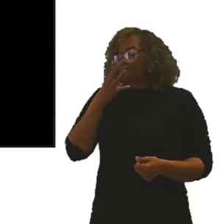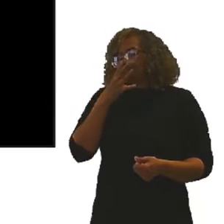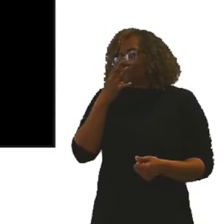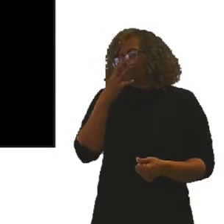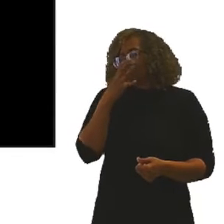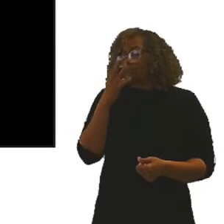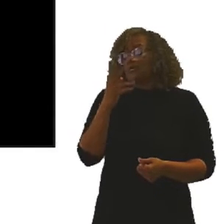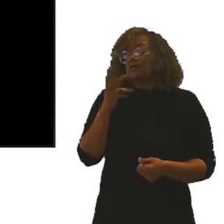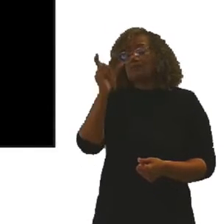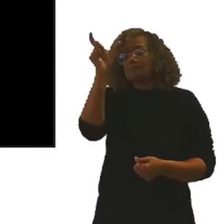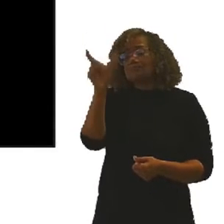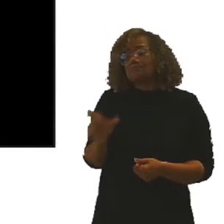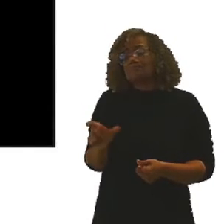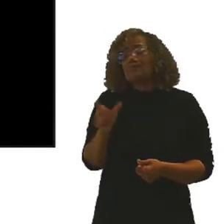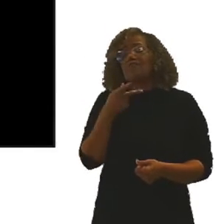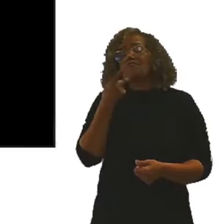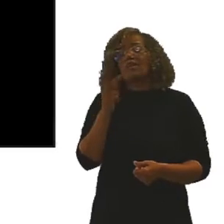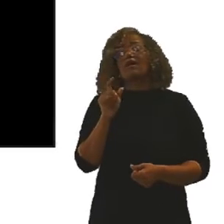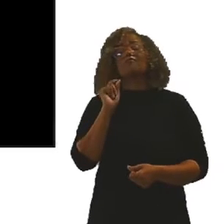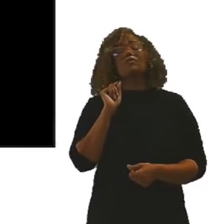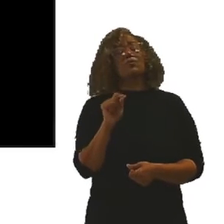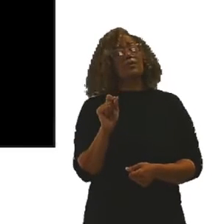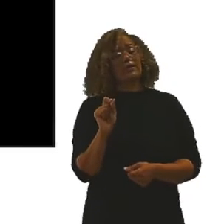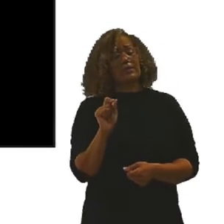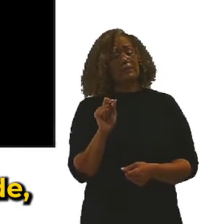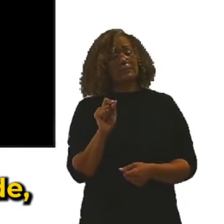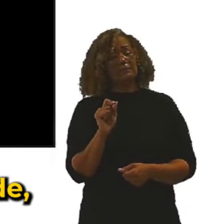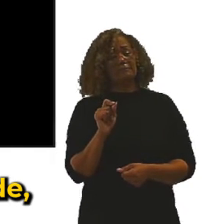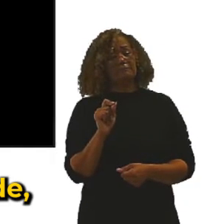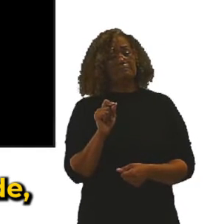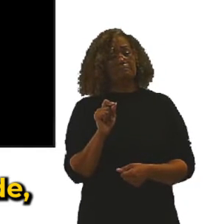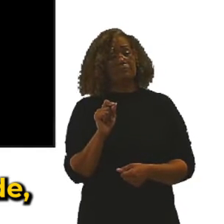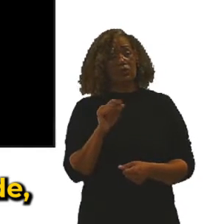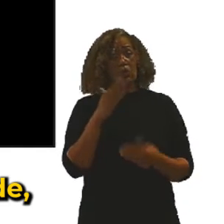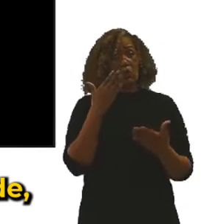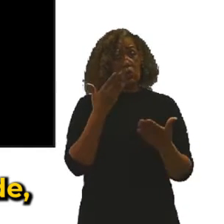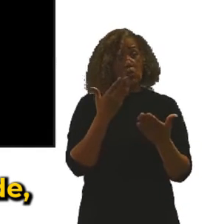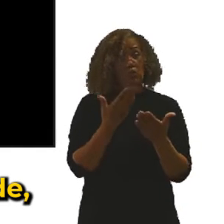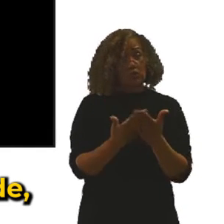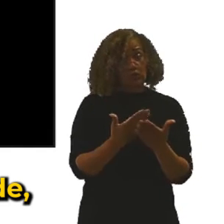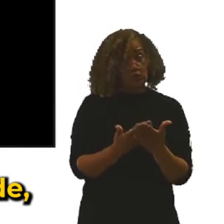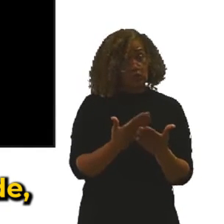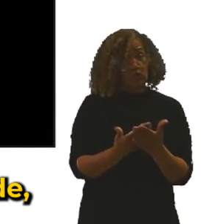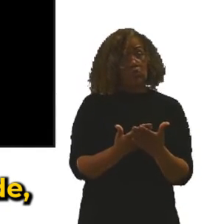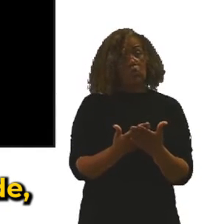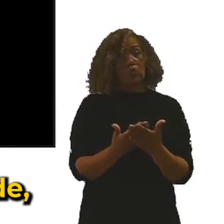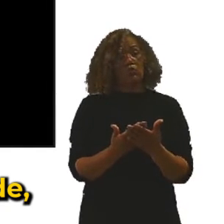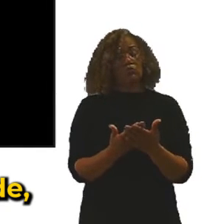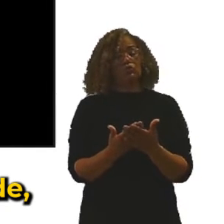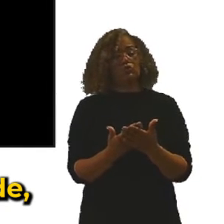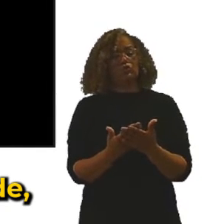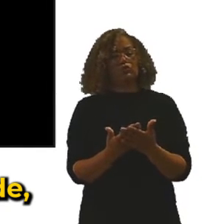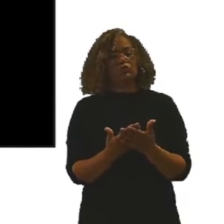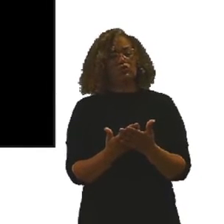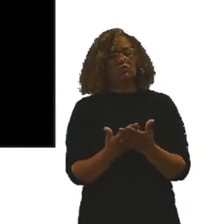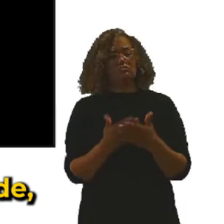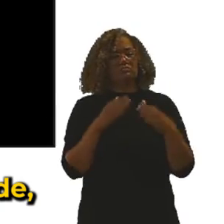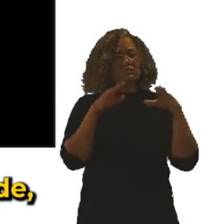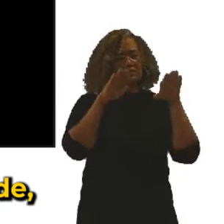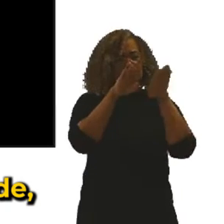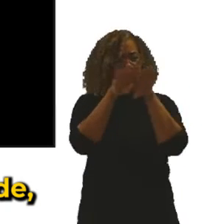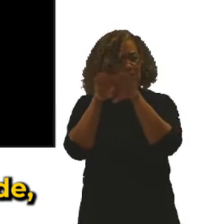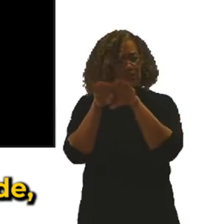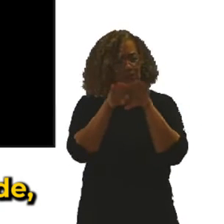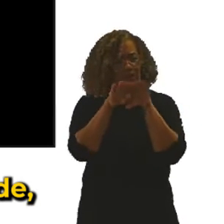e ela dizia o seguinte, que os estudos sobre a questão da equidade,